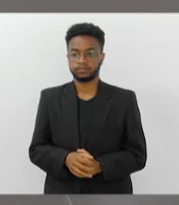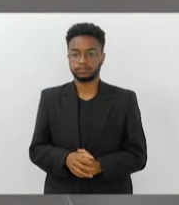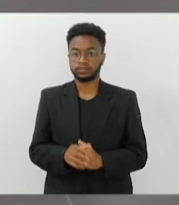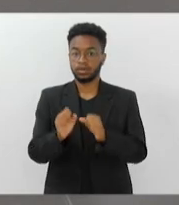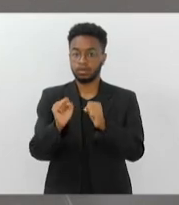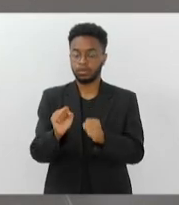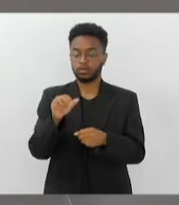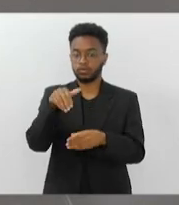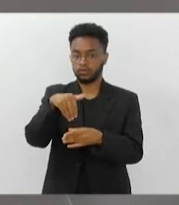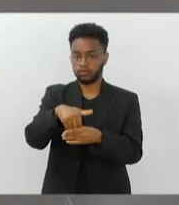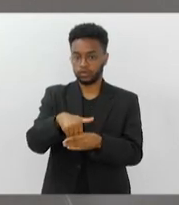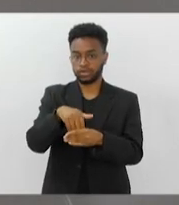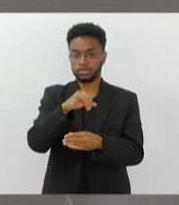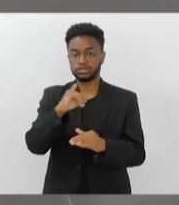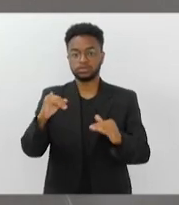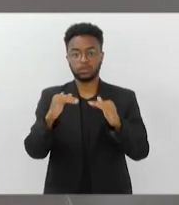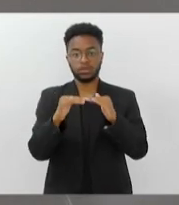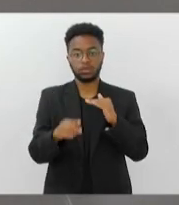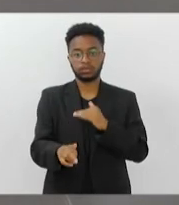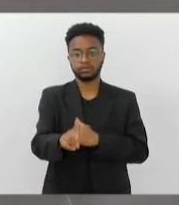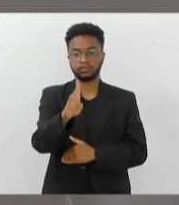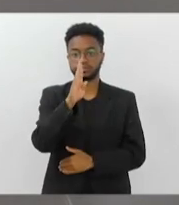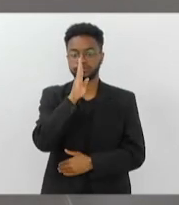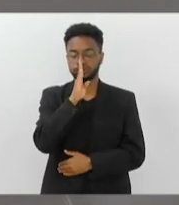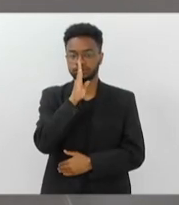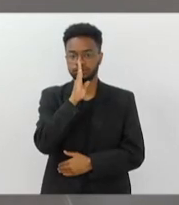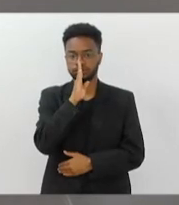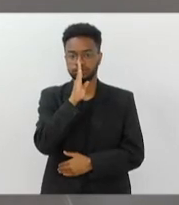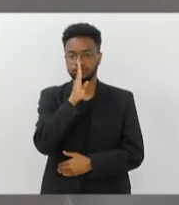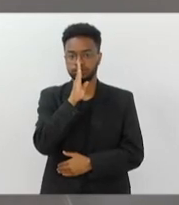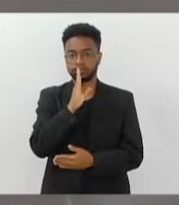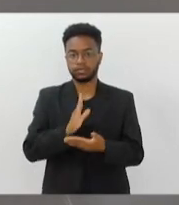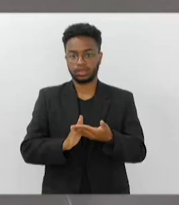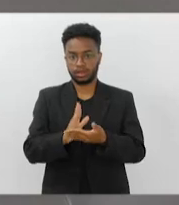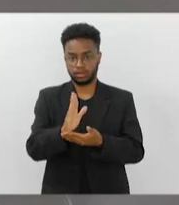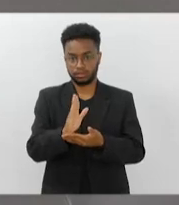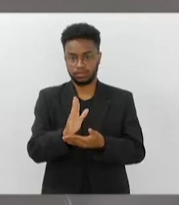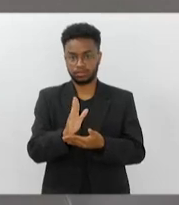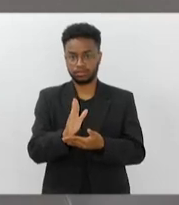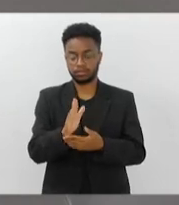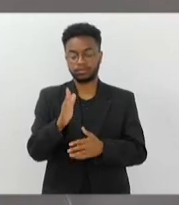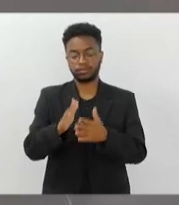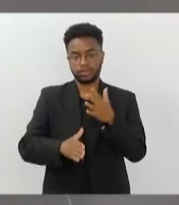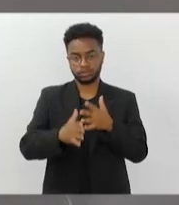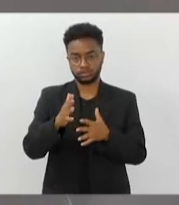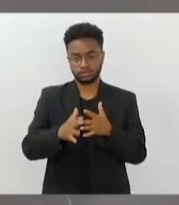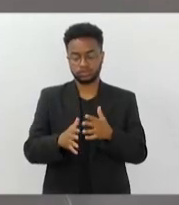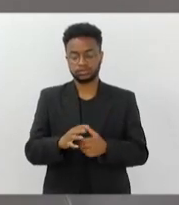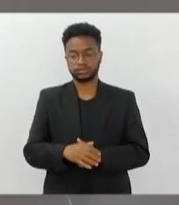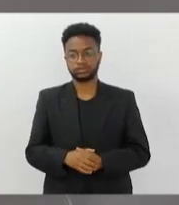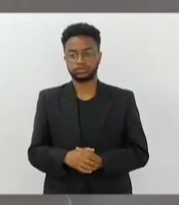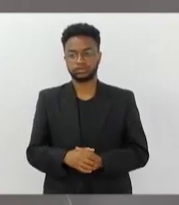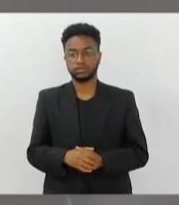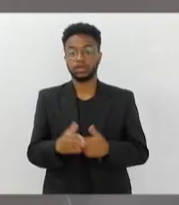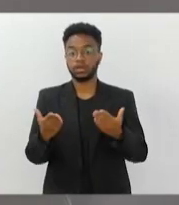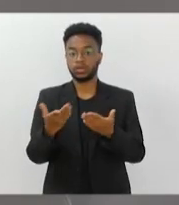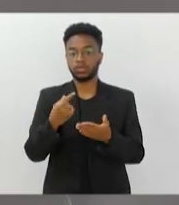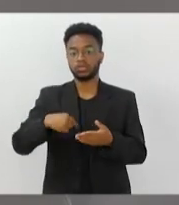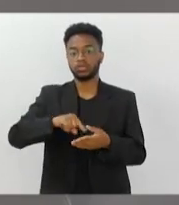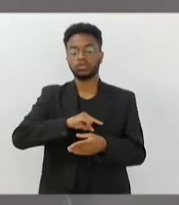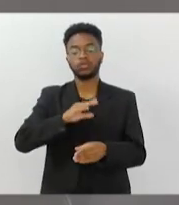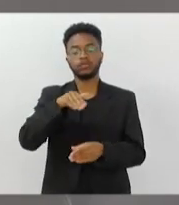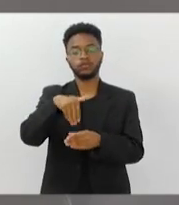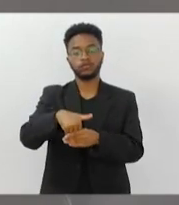Em votação, os senhores que acordam permaneçam como estão, aprovada a prejudicabilidade. Agora vamos